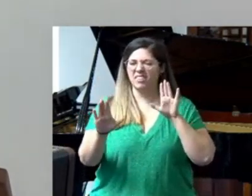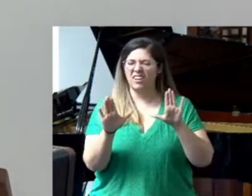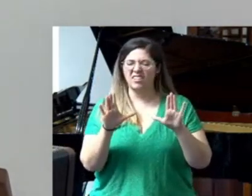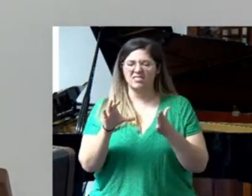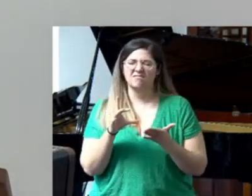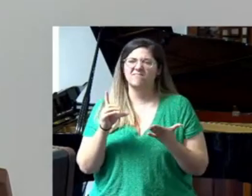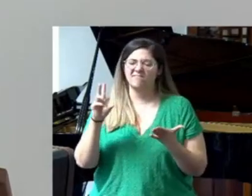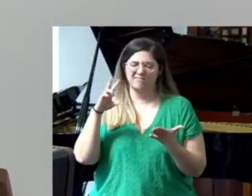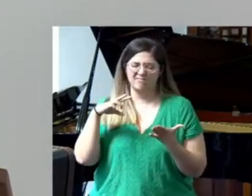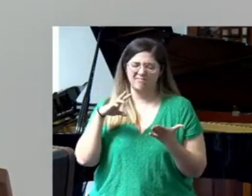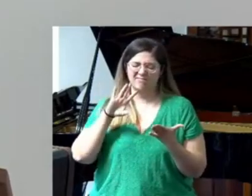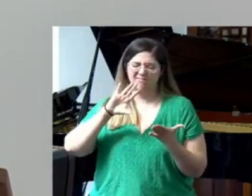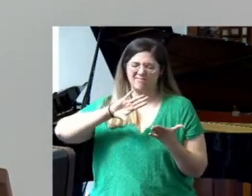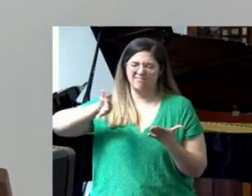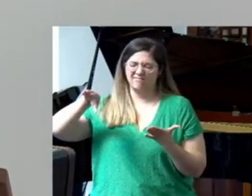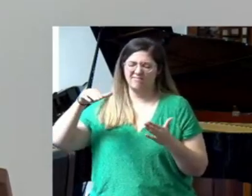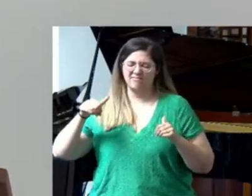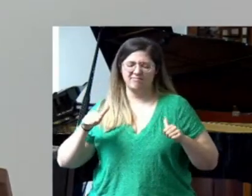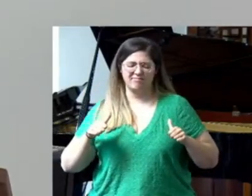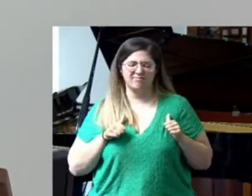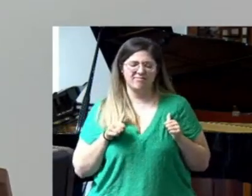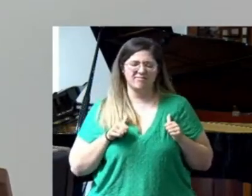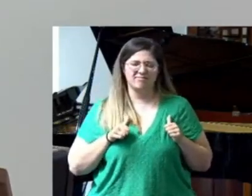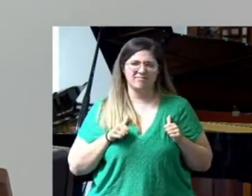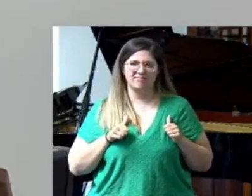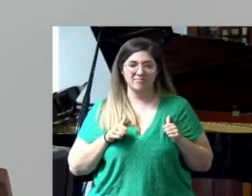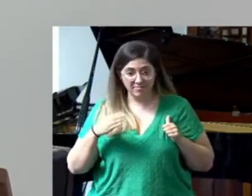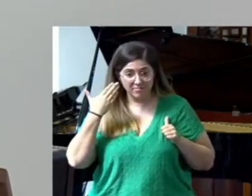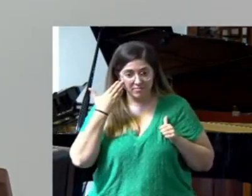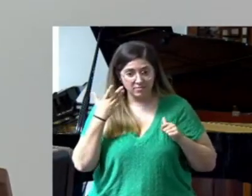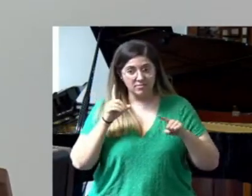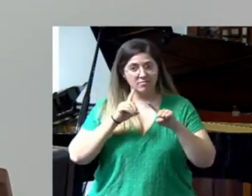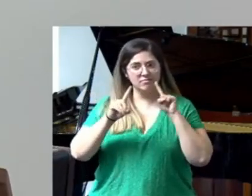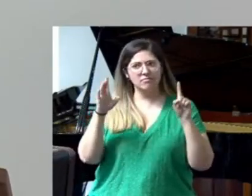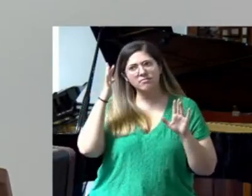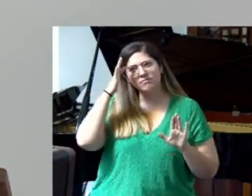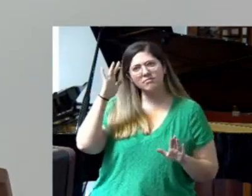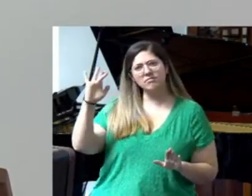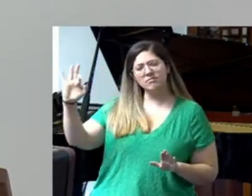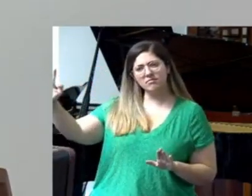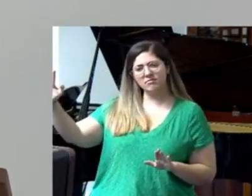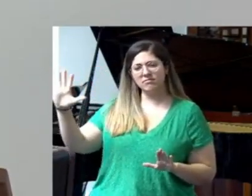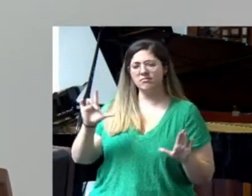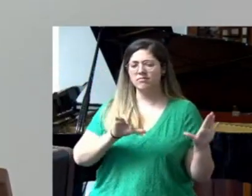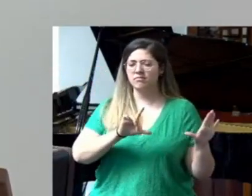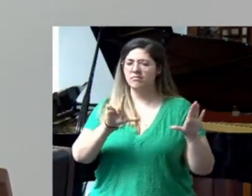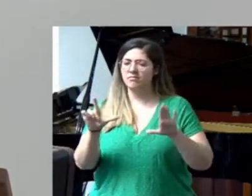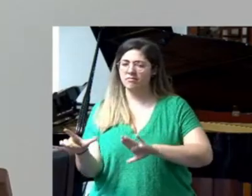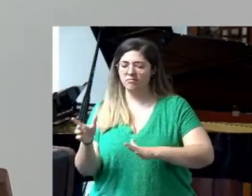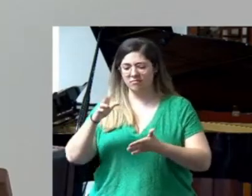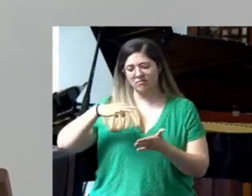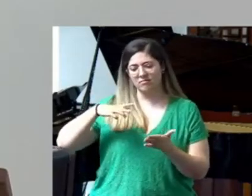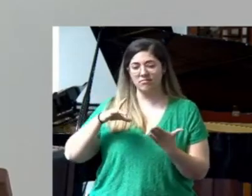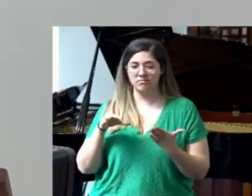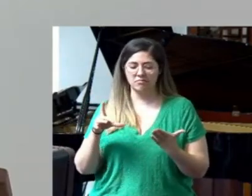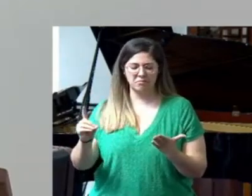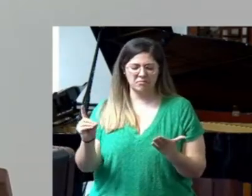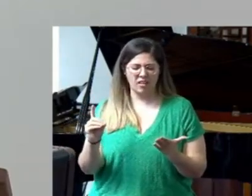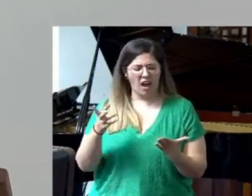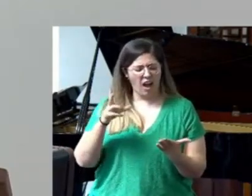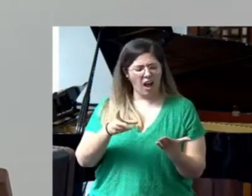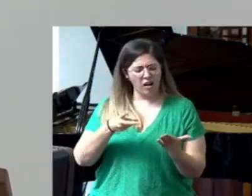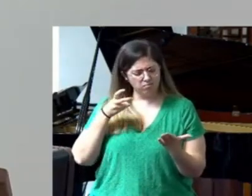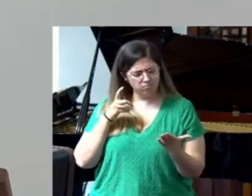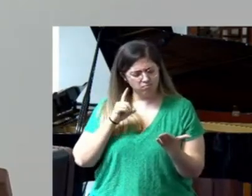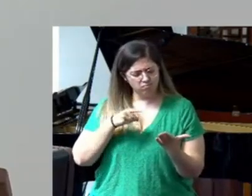nem lermos a palavra. Mas eu estou imaginando aqueles que leem a palavra. Mas tu já pensou se eu uso a palavra para, puxa,